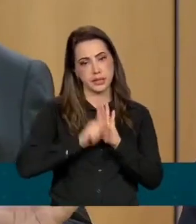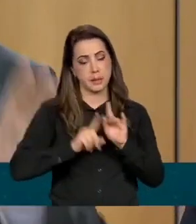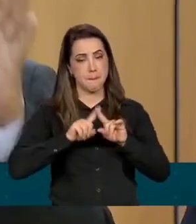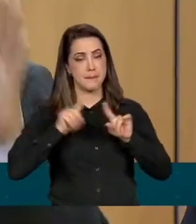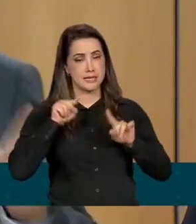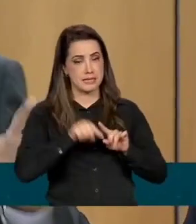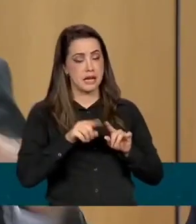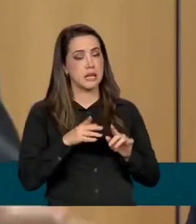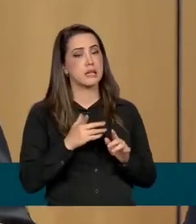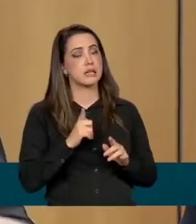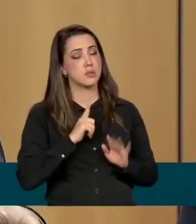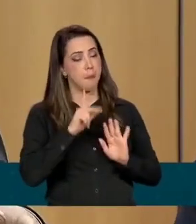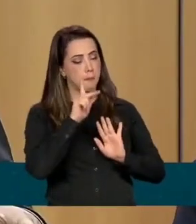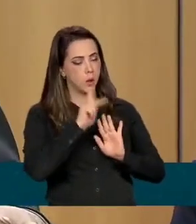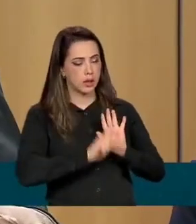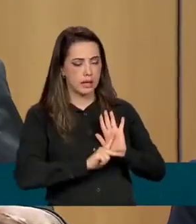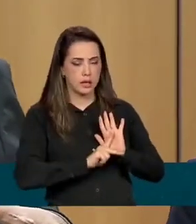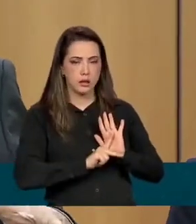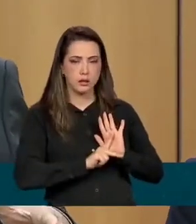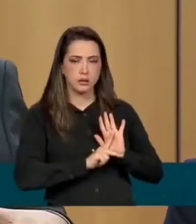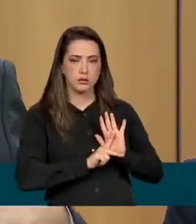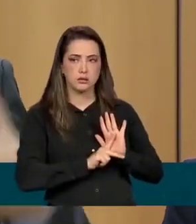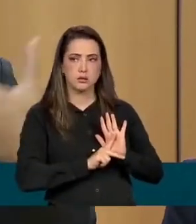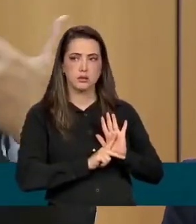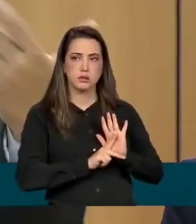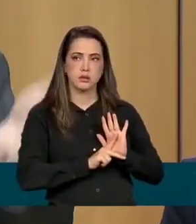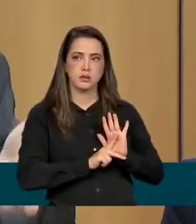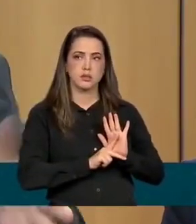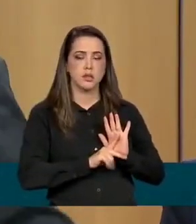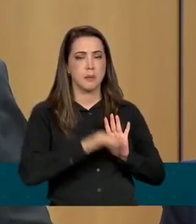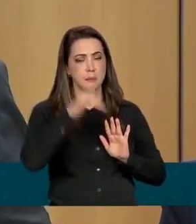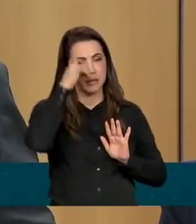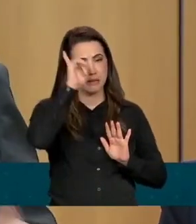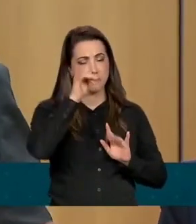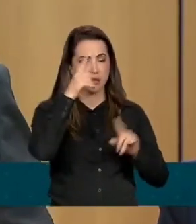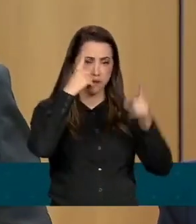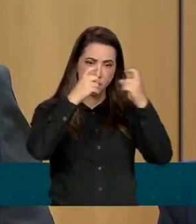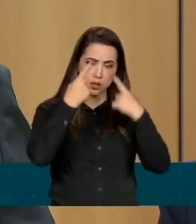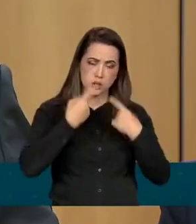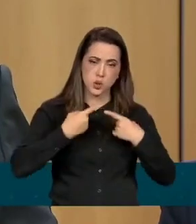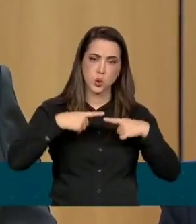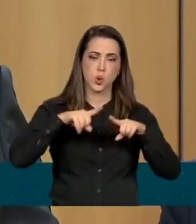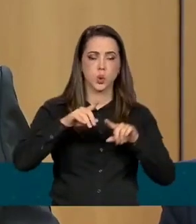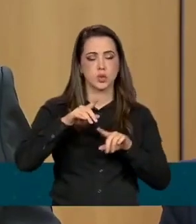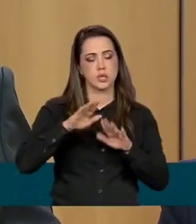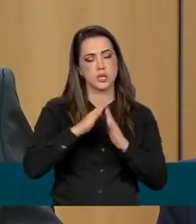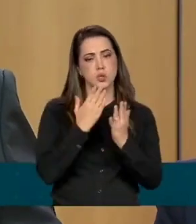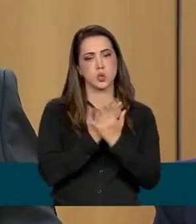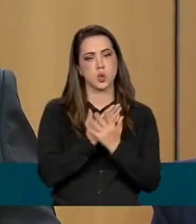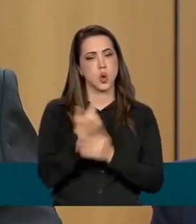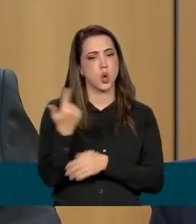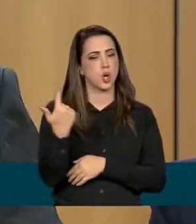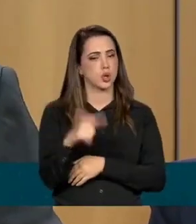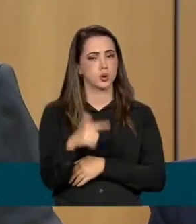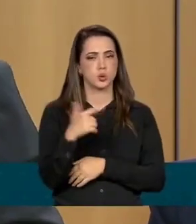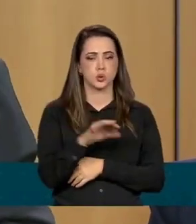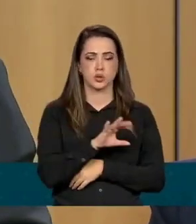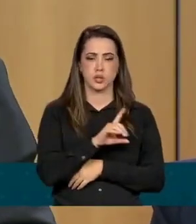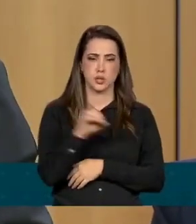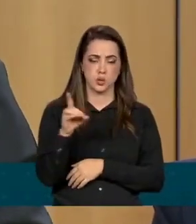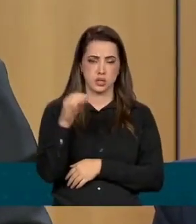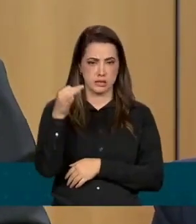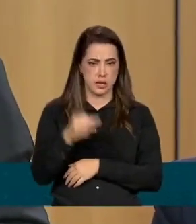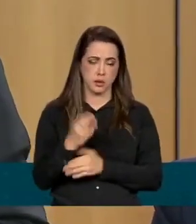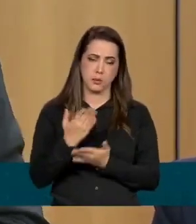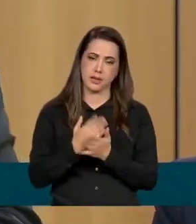ela, enquanto portaria preventiva de violência contra escolas, não tem vigência pré-determinada.